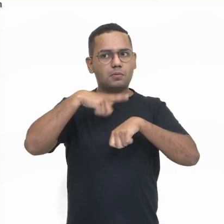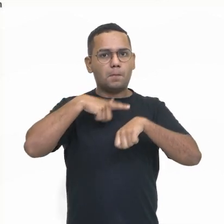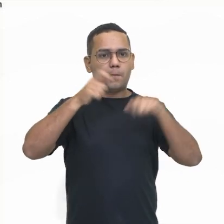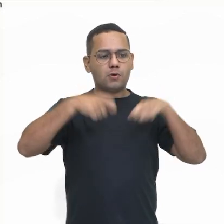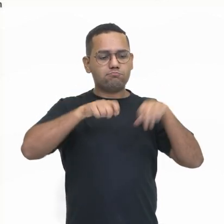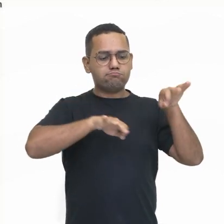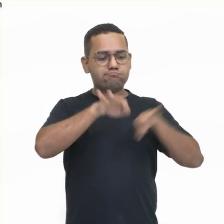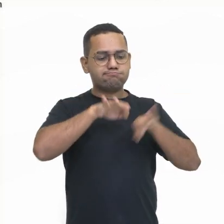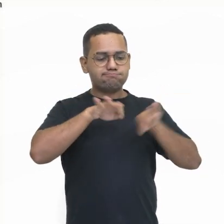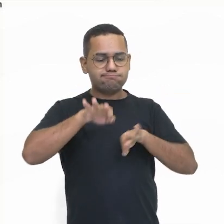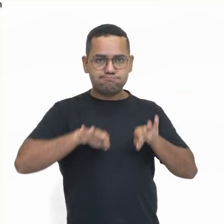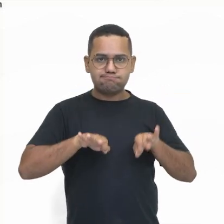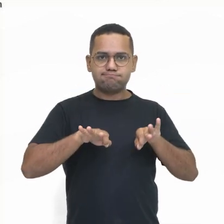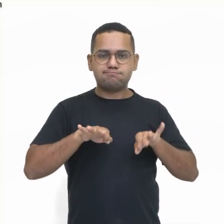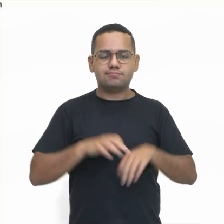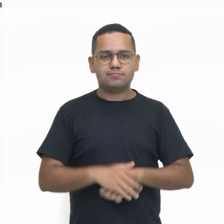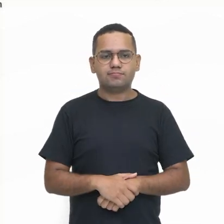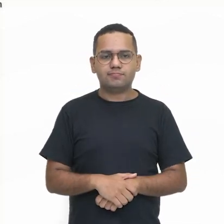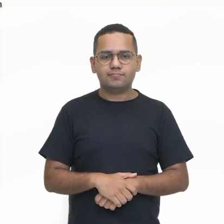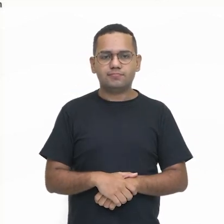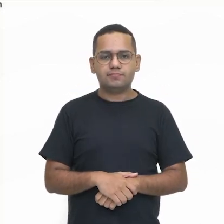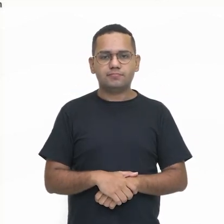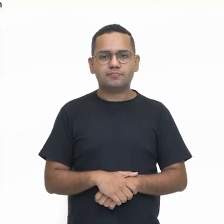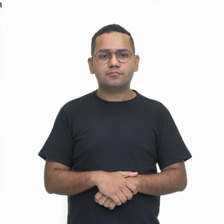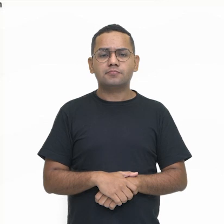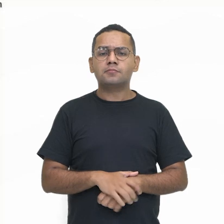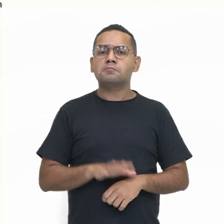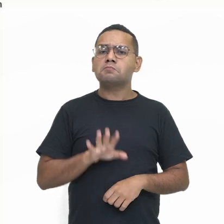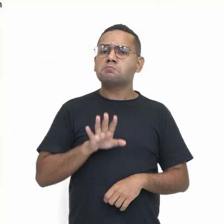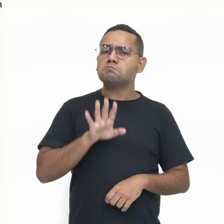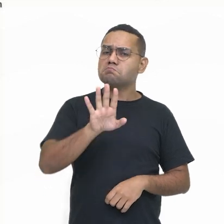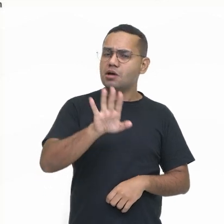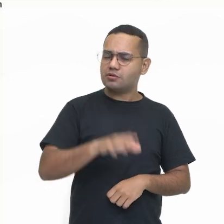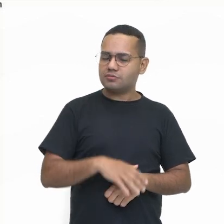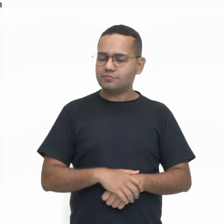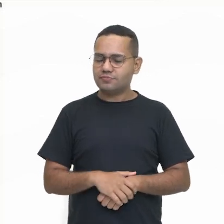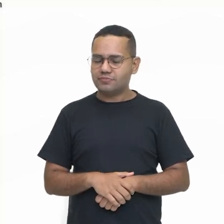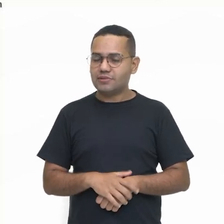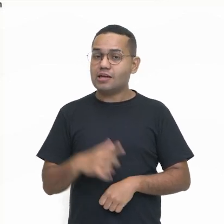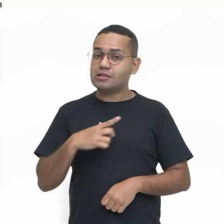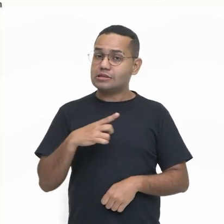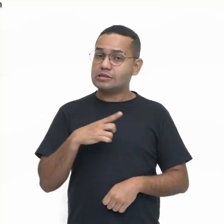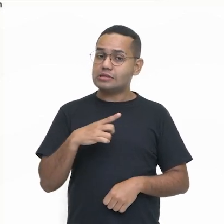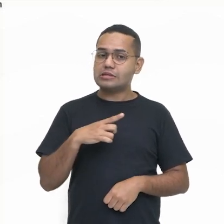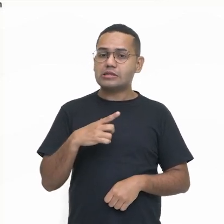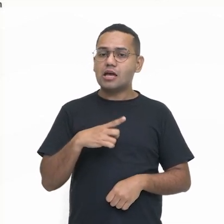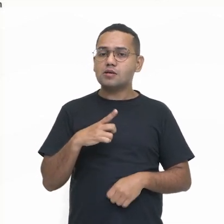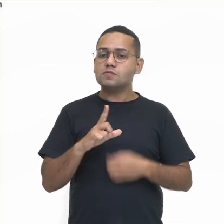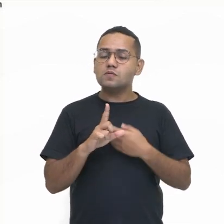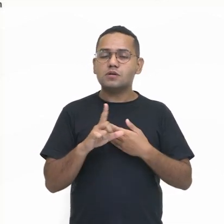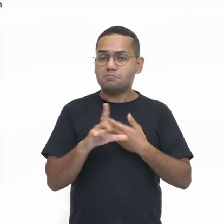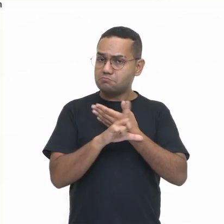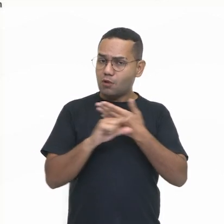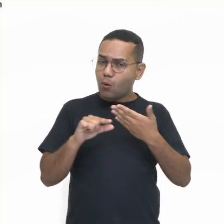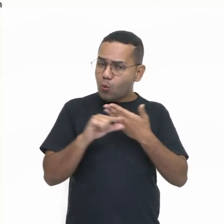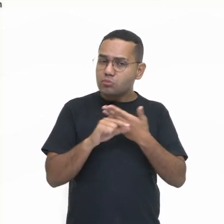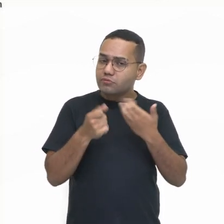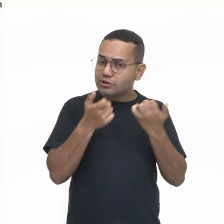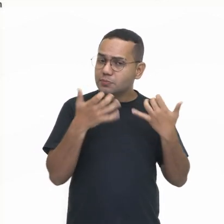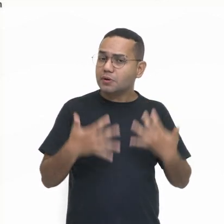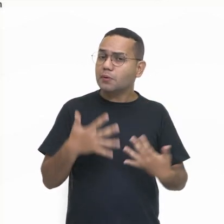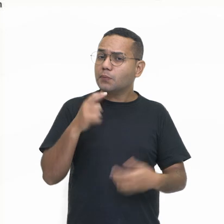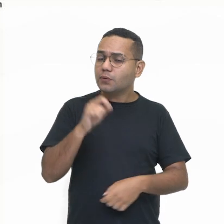nação. Só que aí é que vem o pensamento de Foucault, segundo a sua ótica, né? O que ele diz? O poder